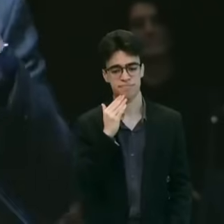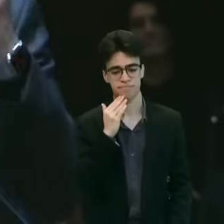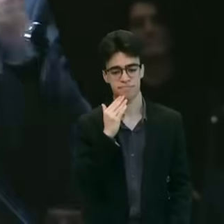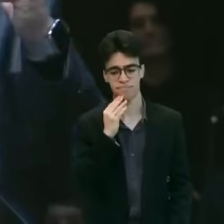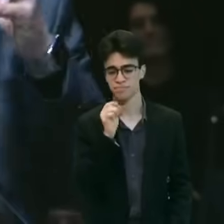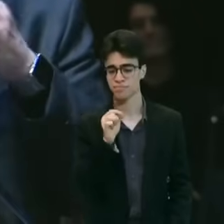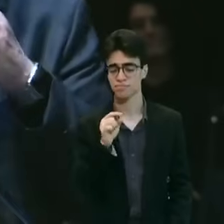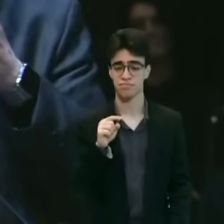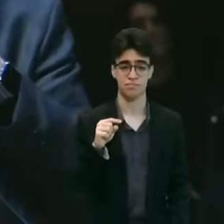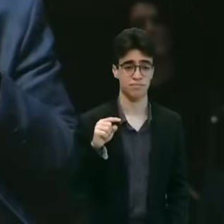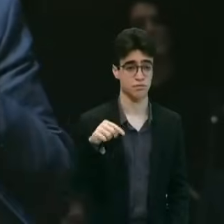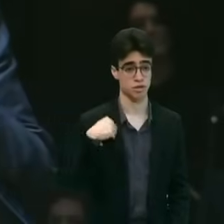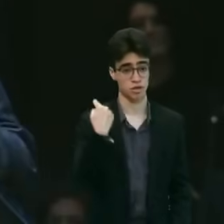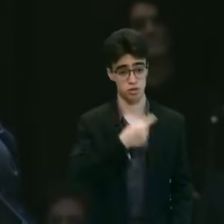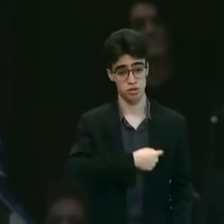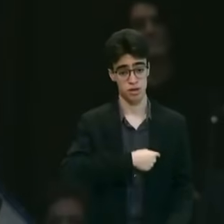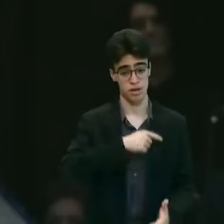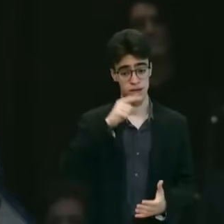Nosso espírito,